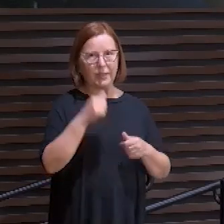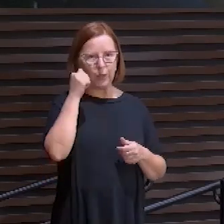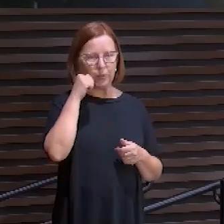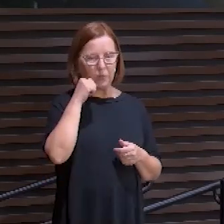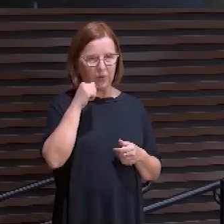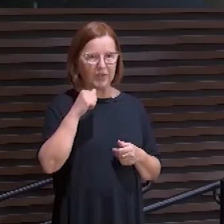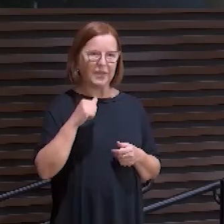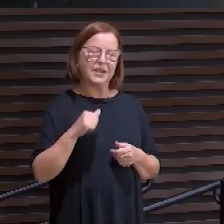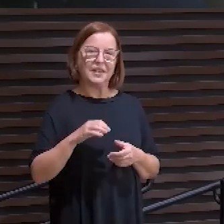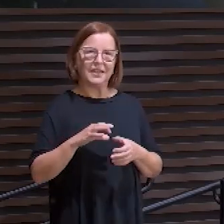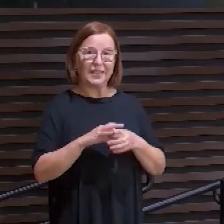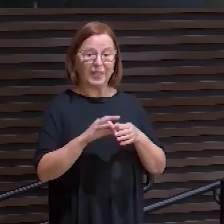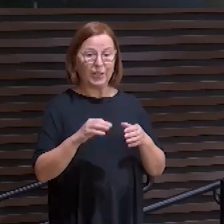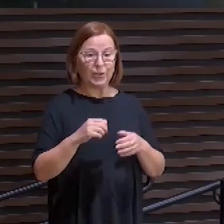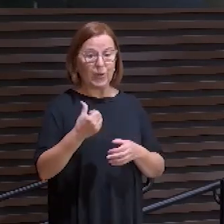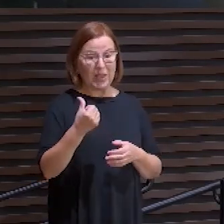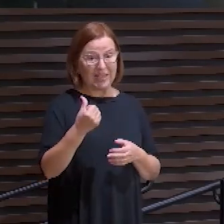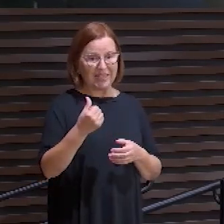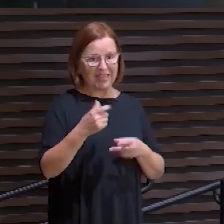queria deixar com vocês.